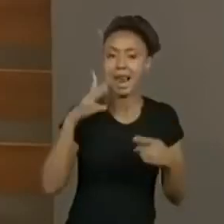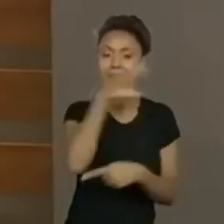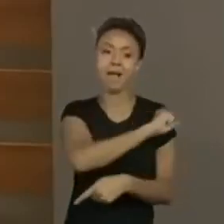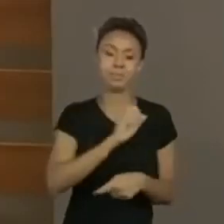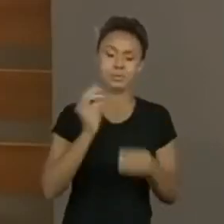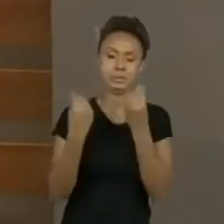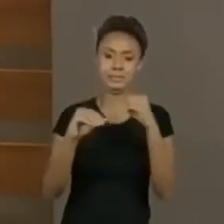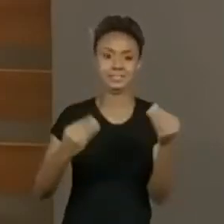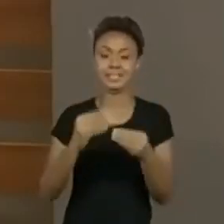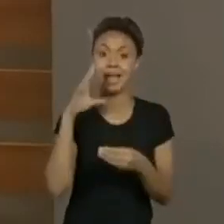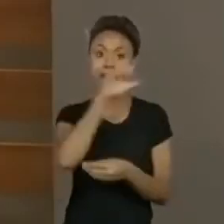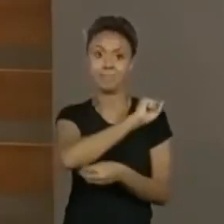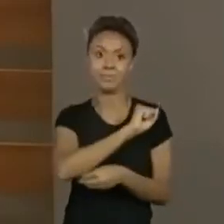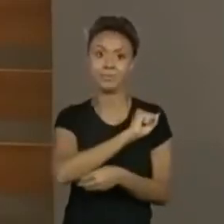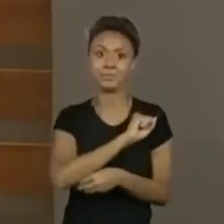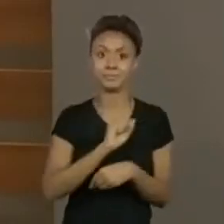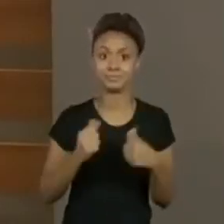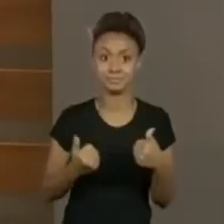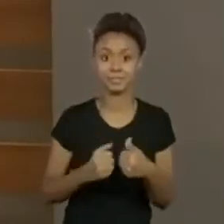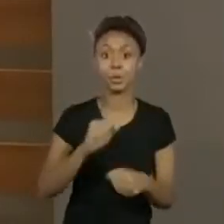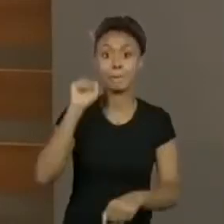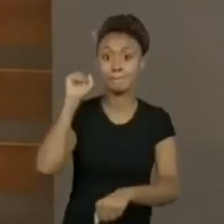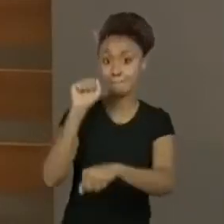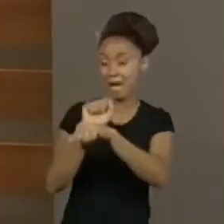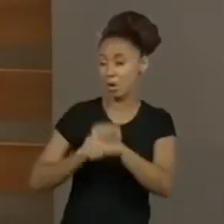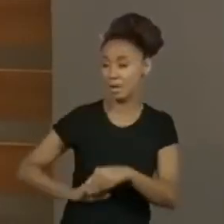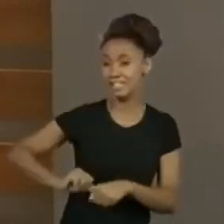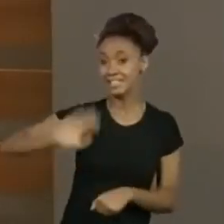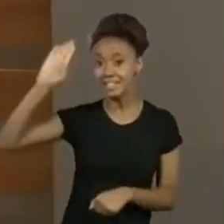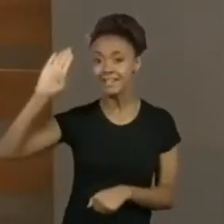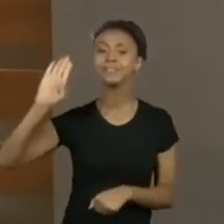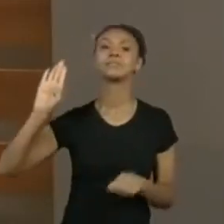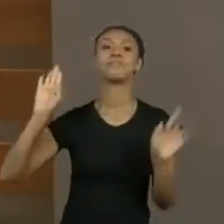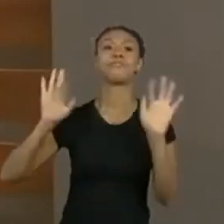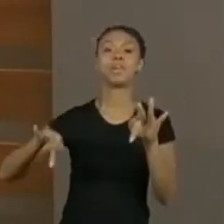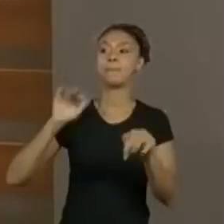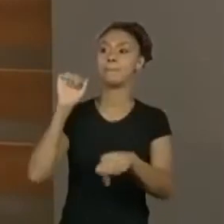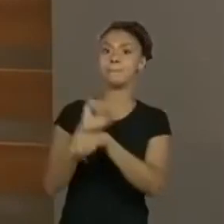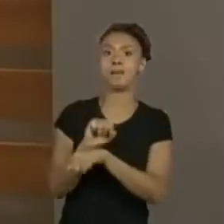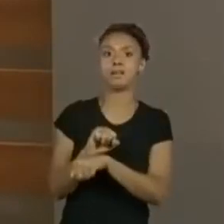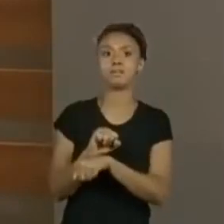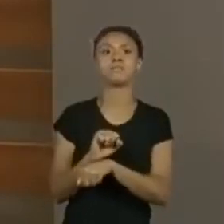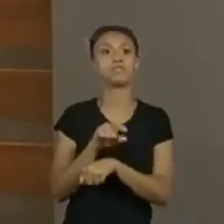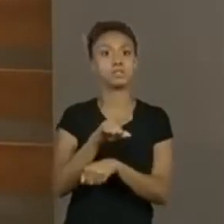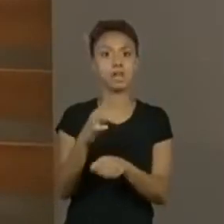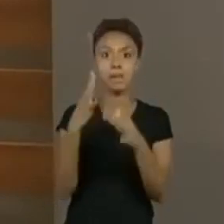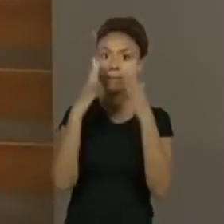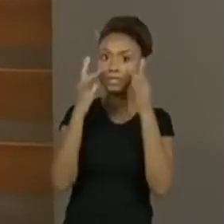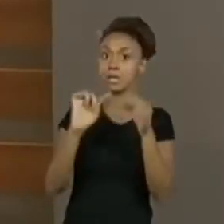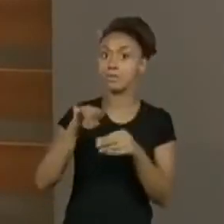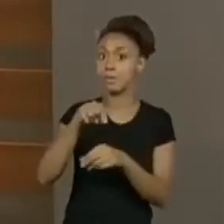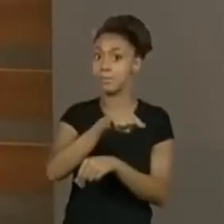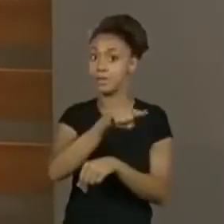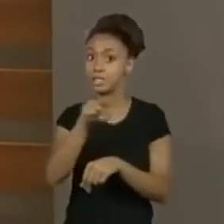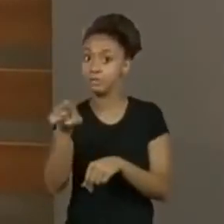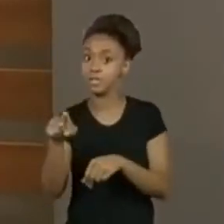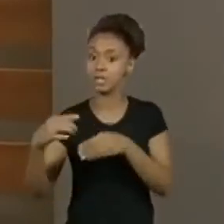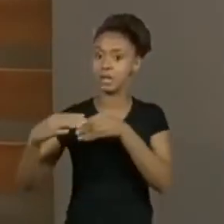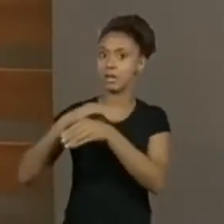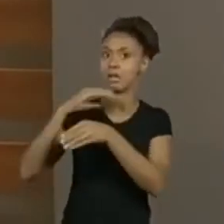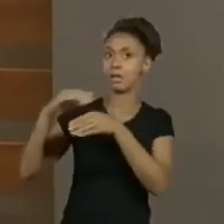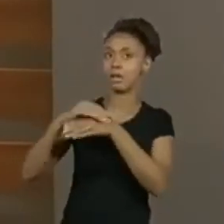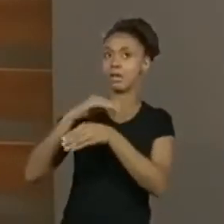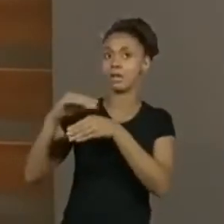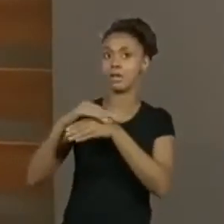primeiro. Combinado? Então, observem tudo que a gente está fazendo, porque depois você vai ter que orientar a gente,